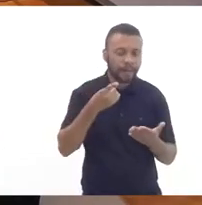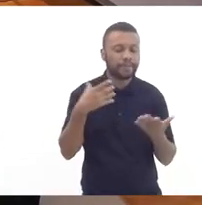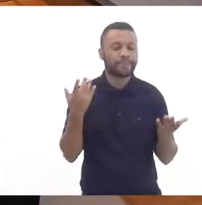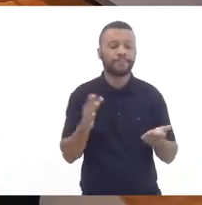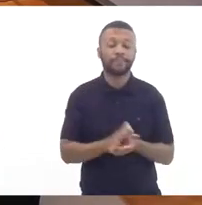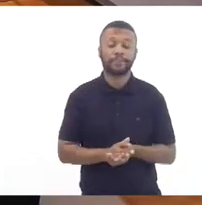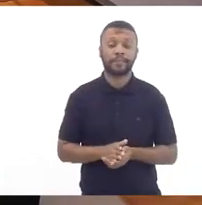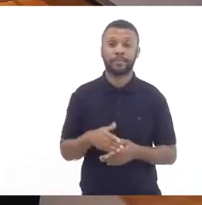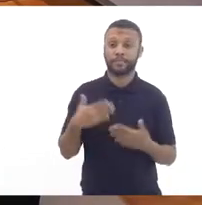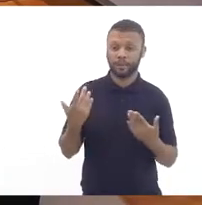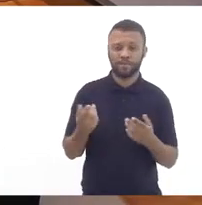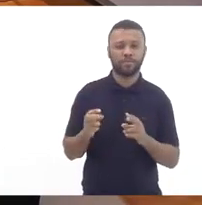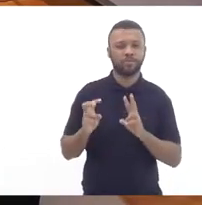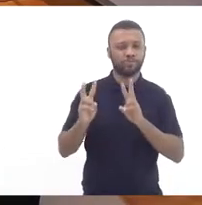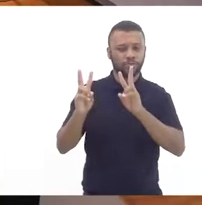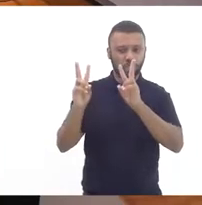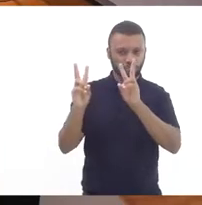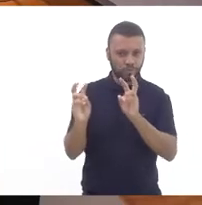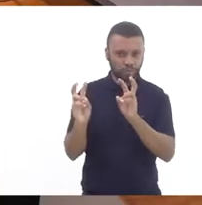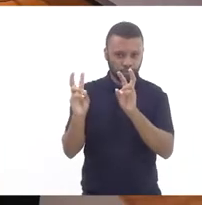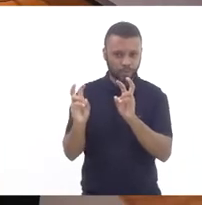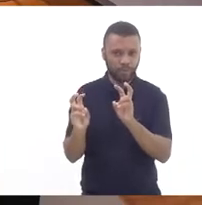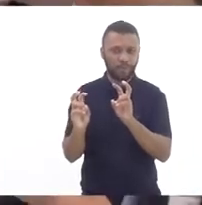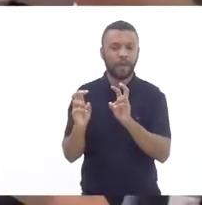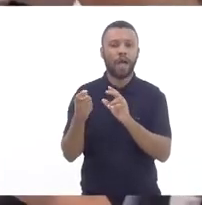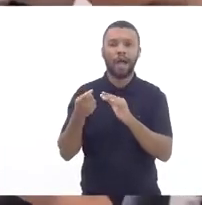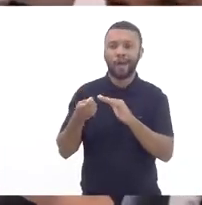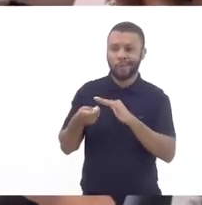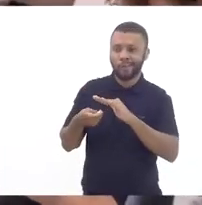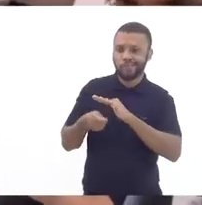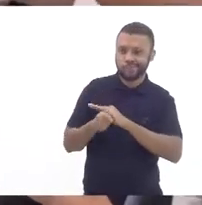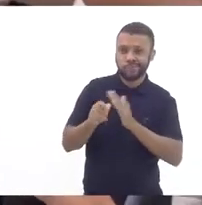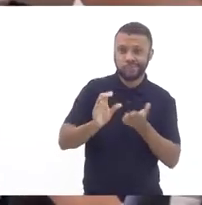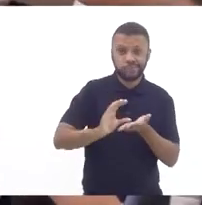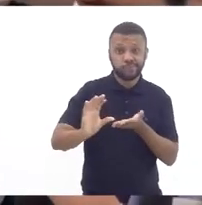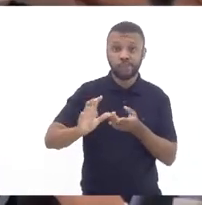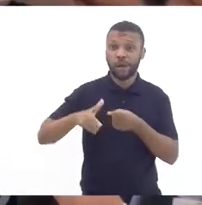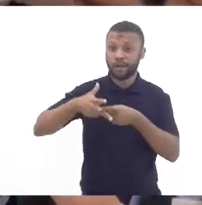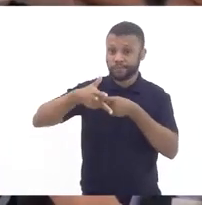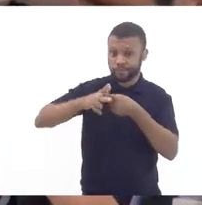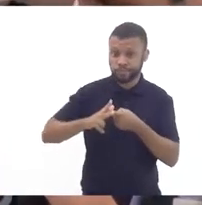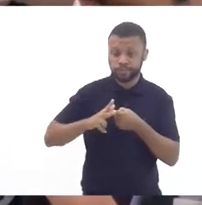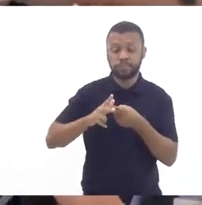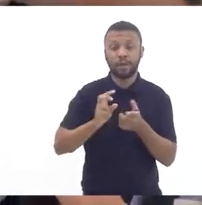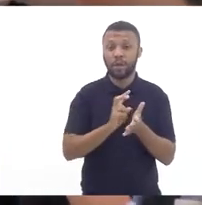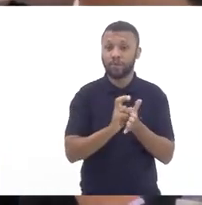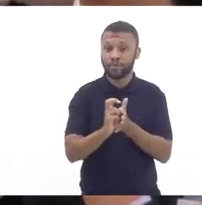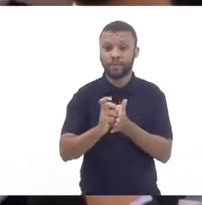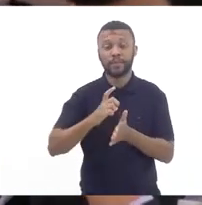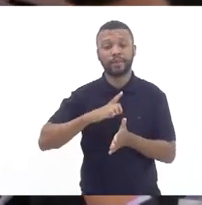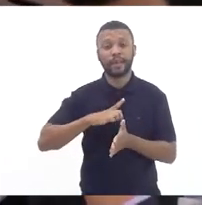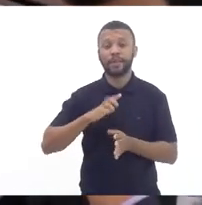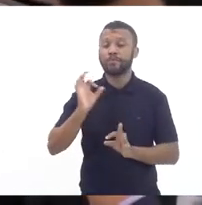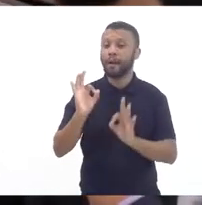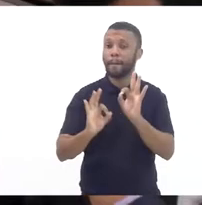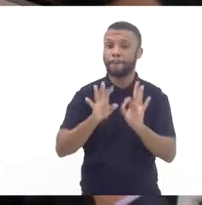Deputada Lucinha, com relação aos investimentos e à manutenção, a Supervia tem uma programação que é